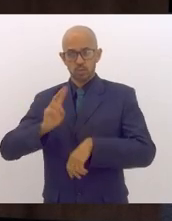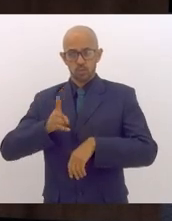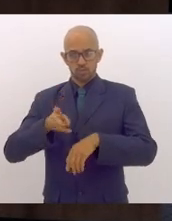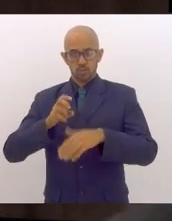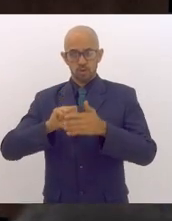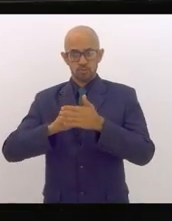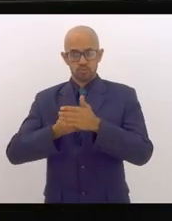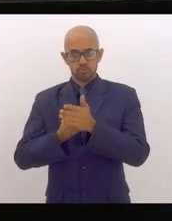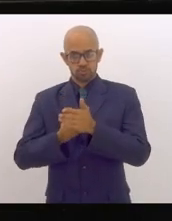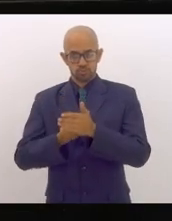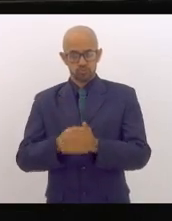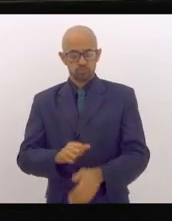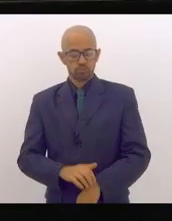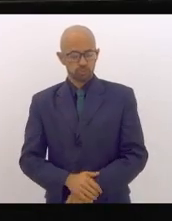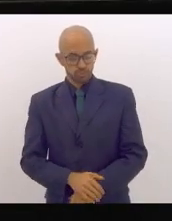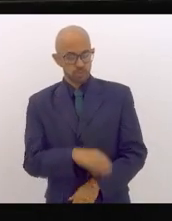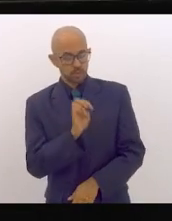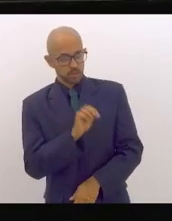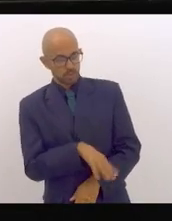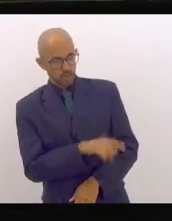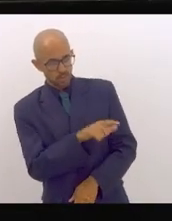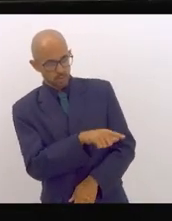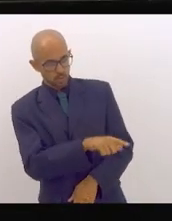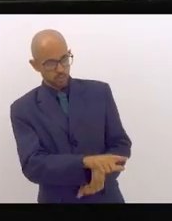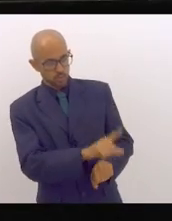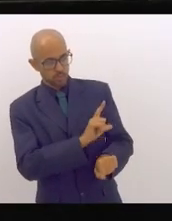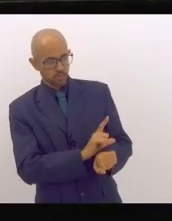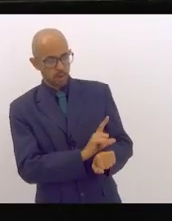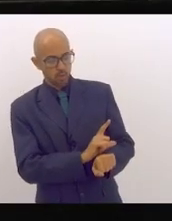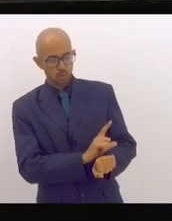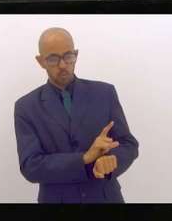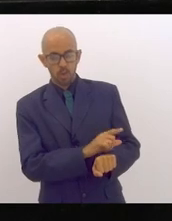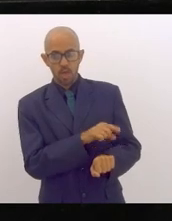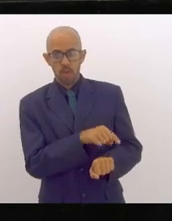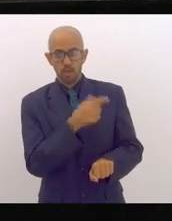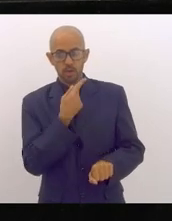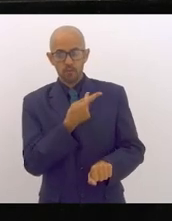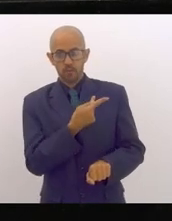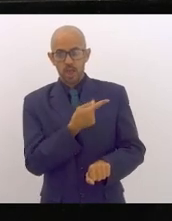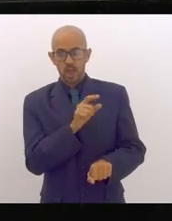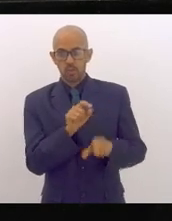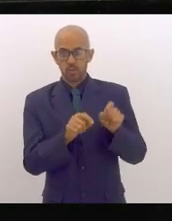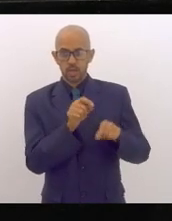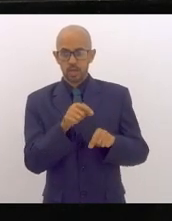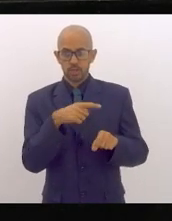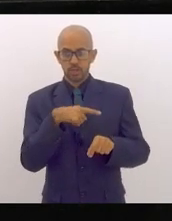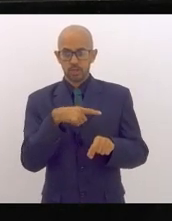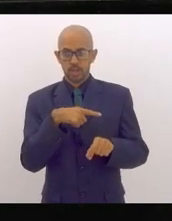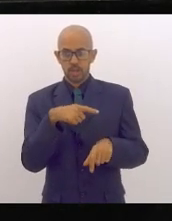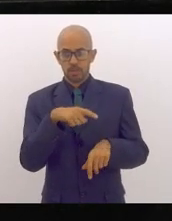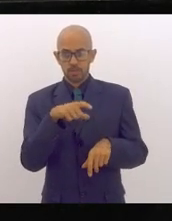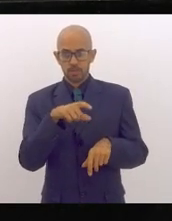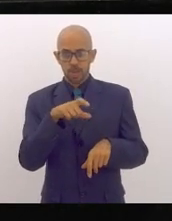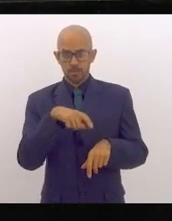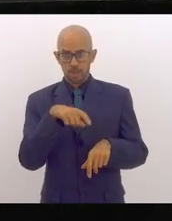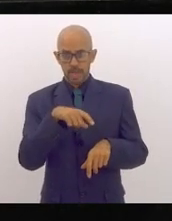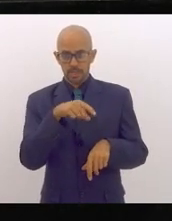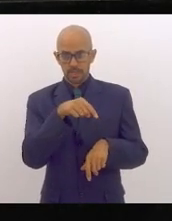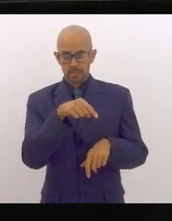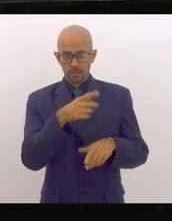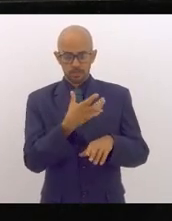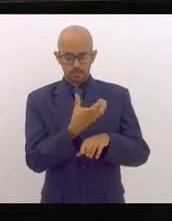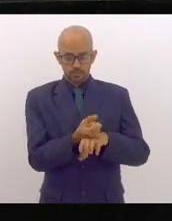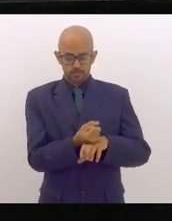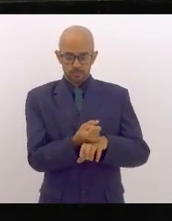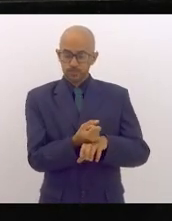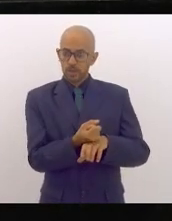veto. Então, por isso mesmo, deputado Luiz Paulo, que eu queria dizer que já existe uma maquininha que se coloca, que é chamada